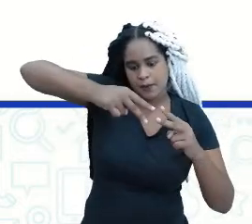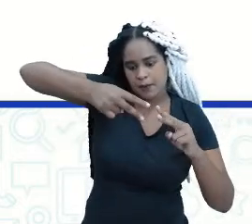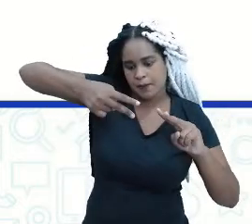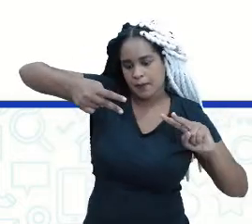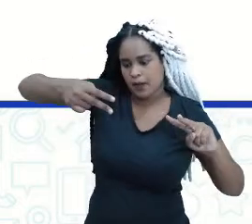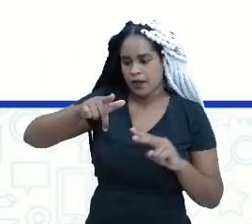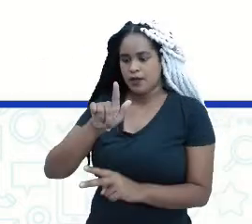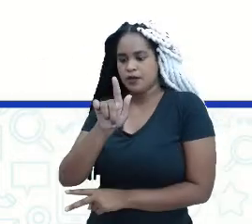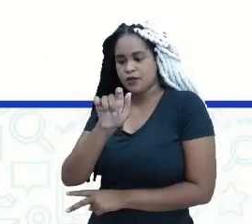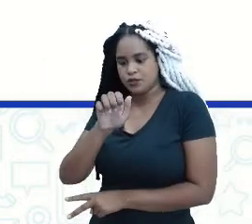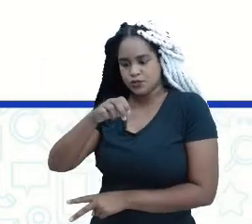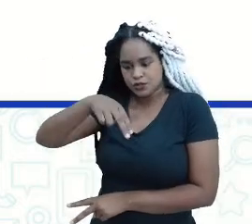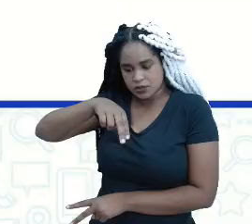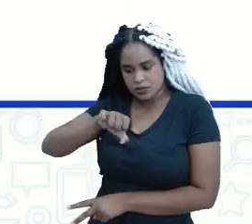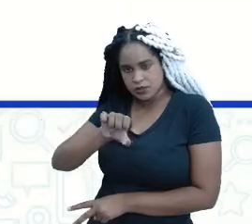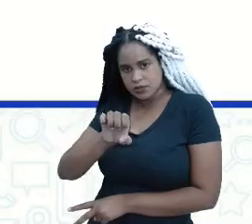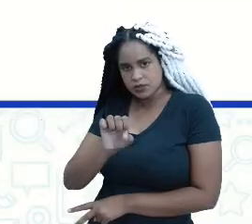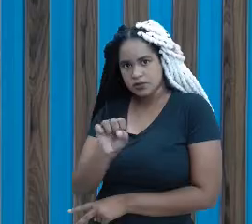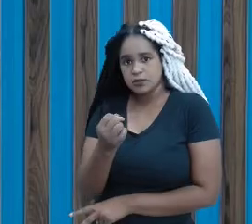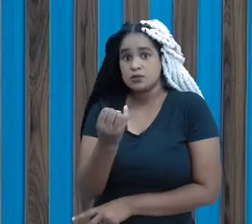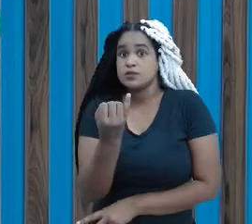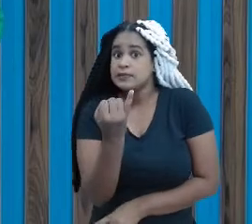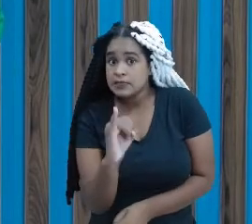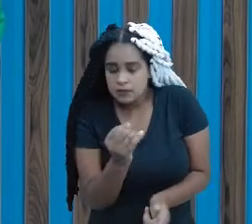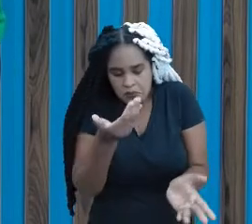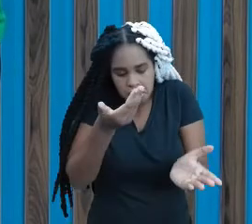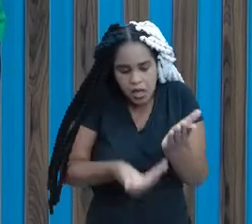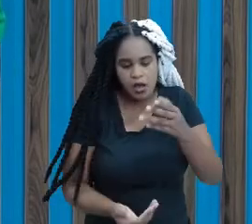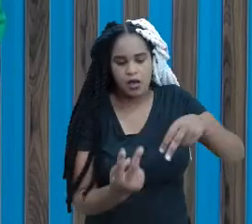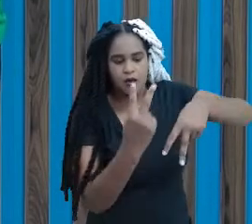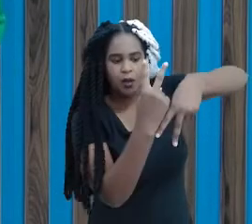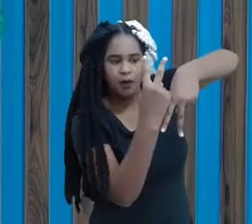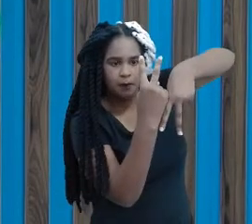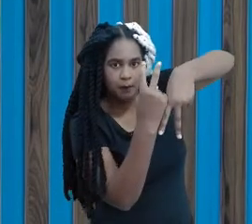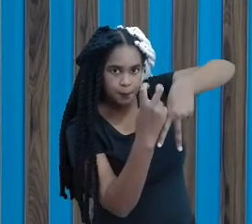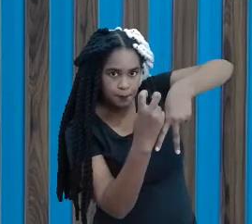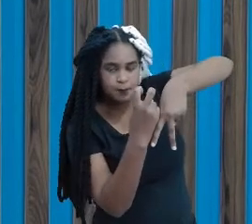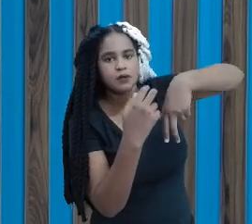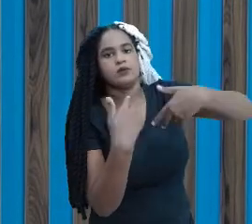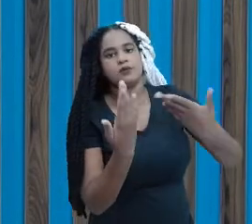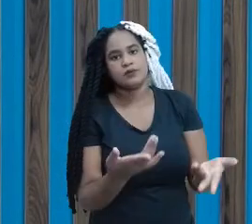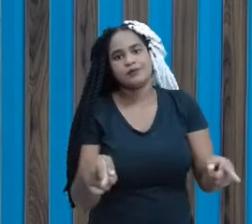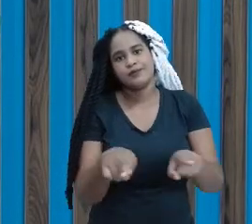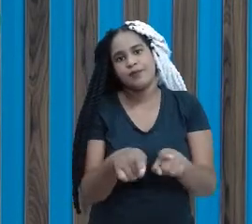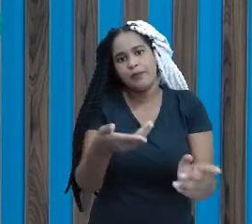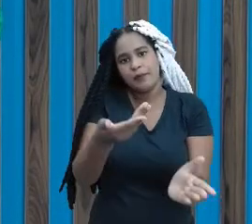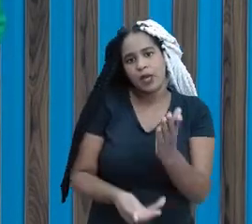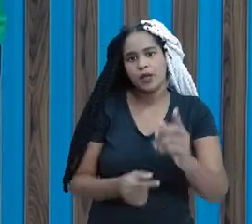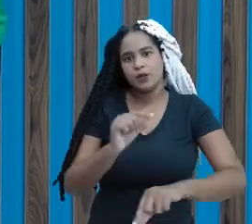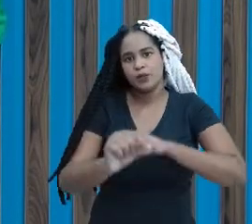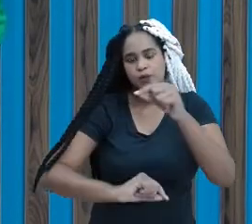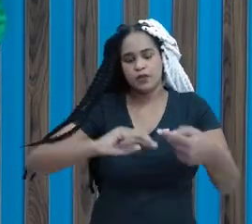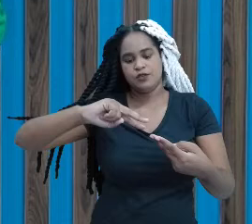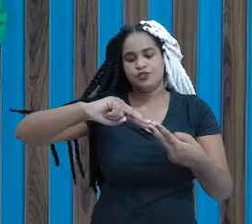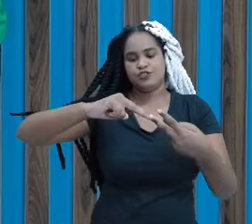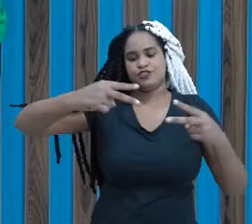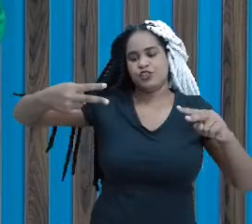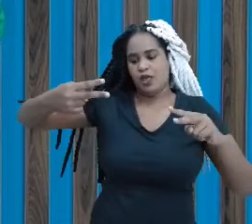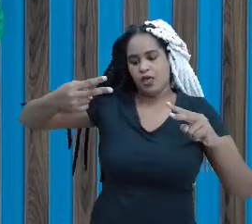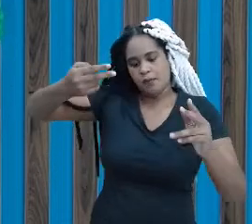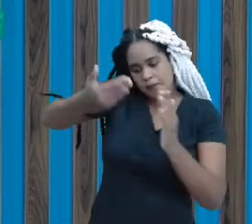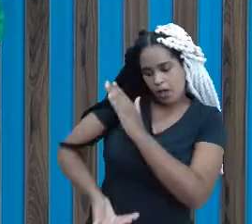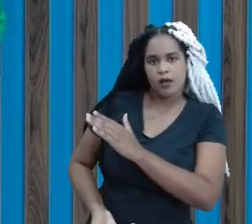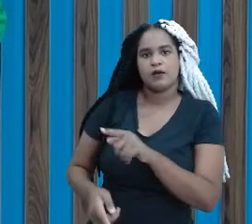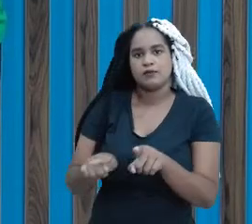dentro. Então, se ocorre a perda de parte desse cromossomo, a gente também vai perder o quê? Carga